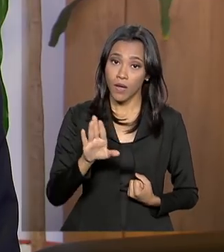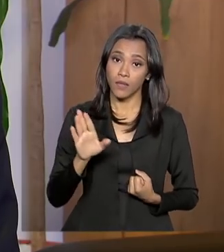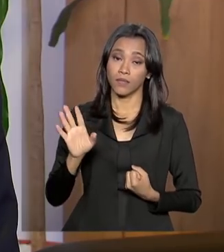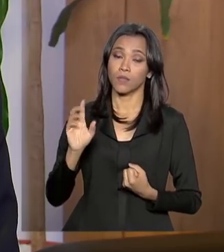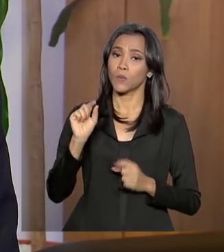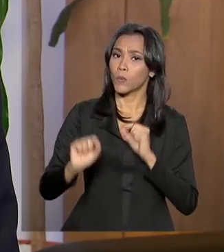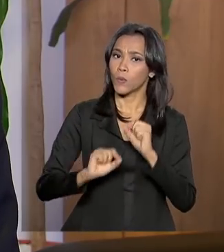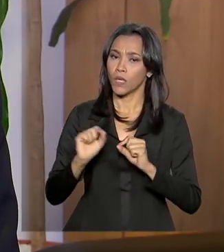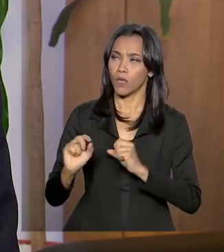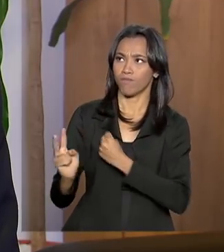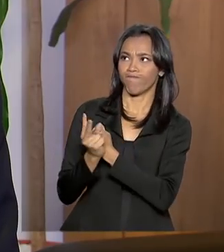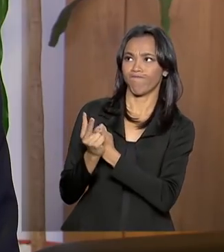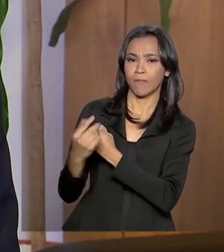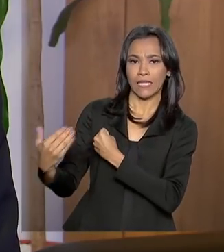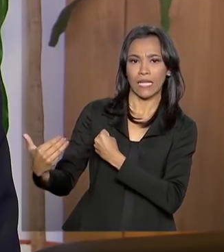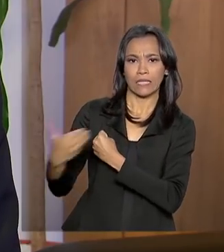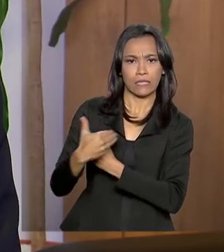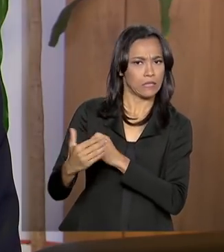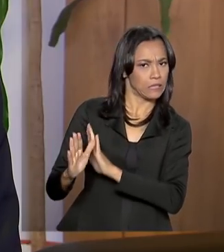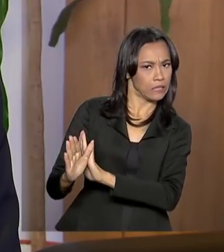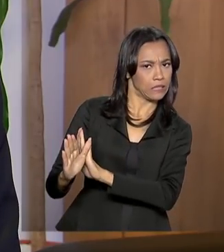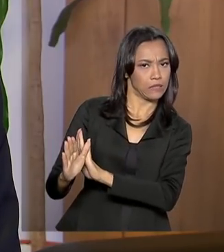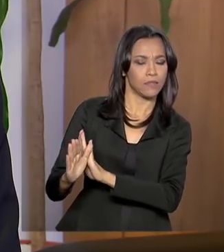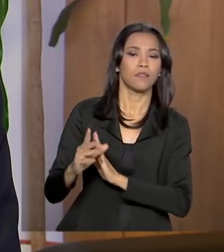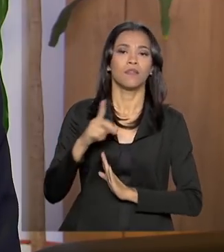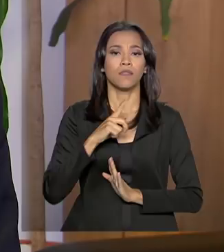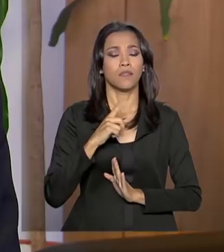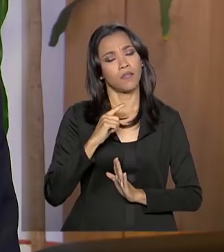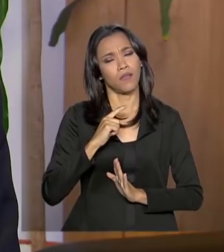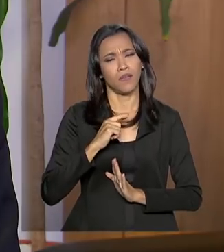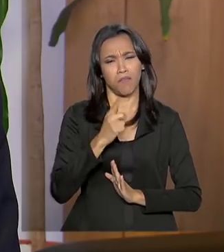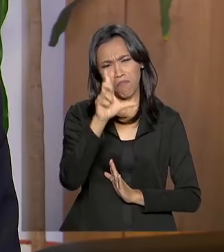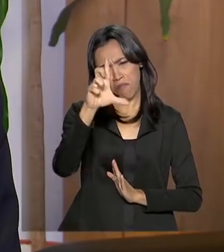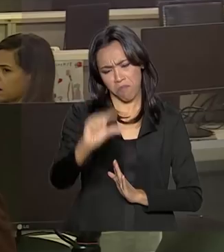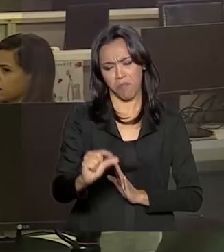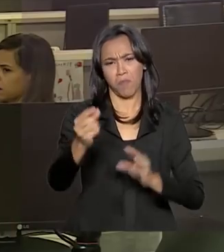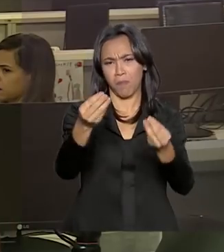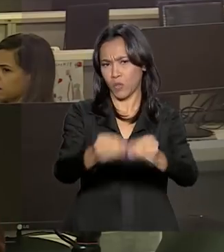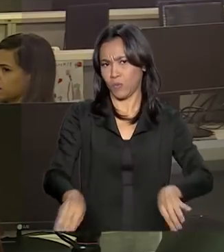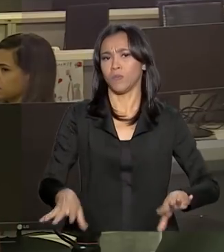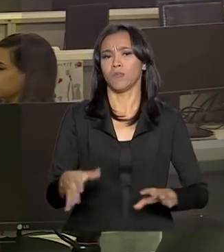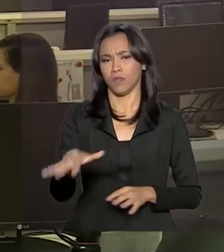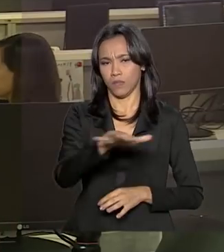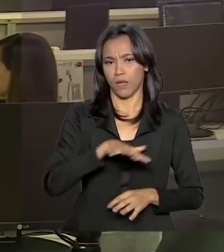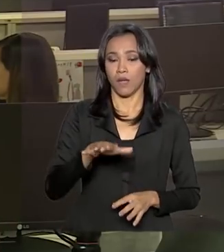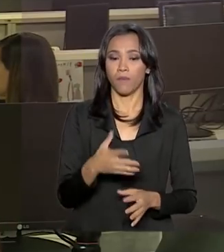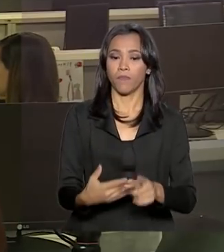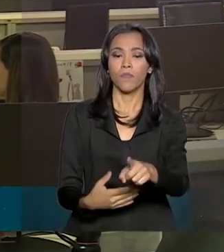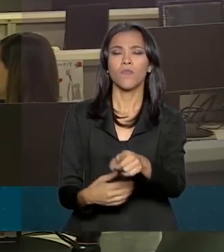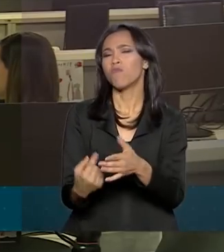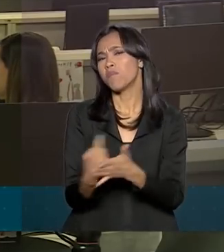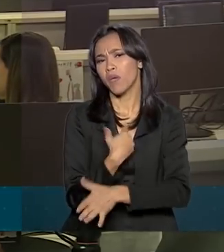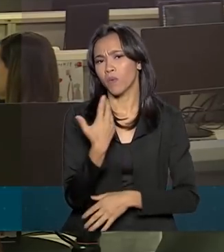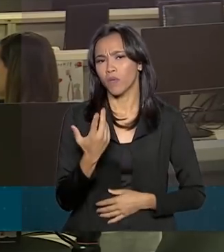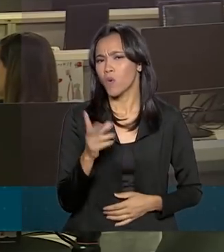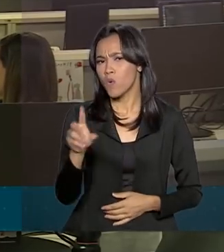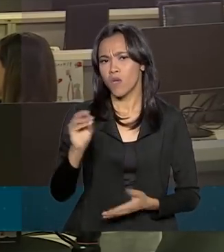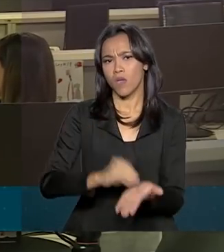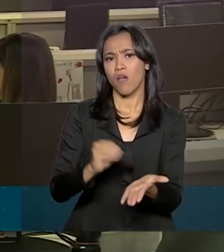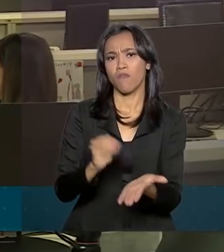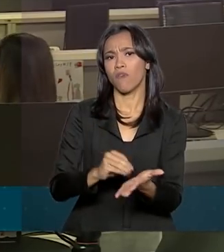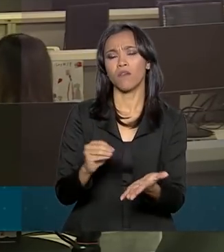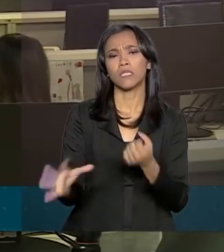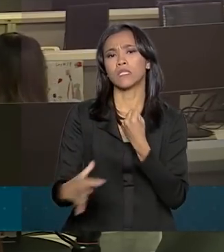a ataques cibernéticos. E assim, ter muito menos danos, muito menos perdas. E aí você me pergunta o que a falta de